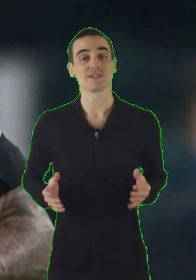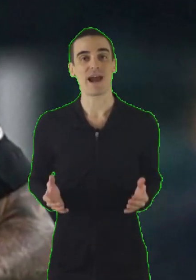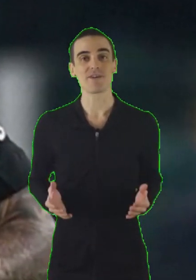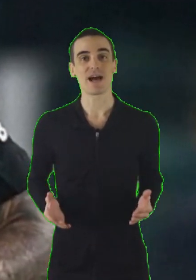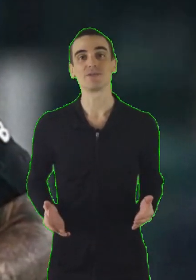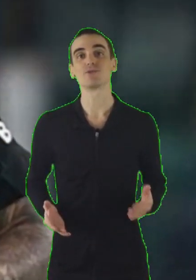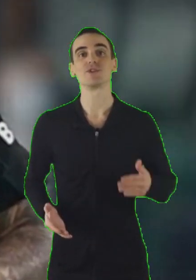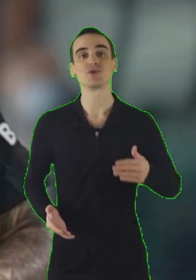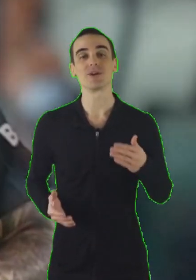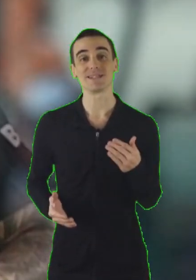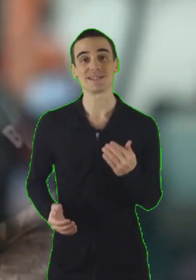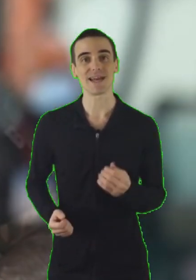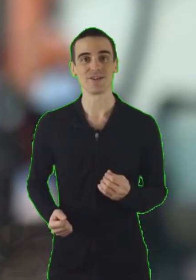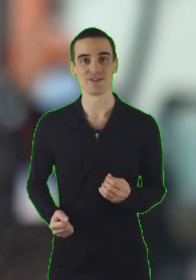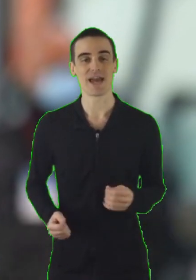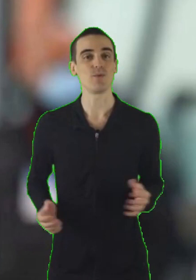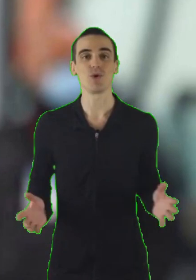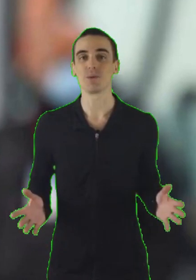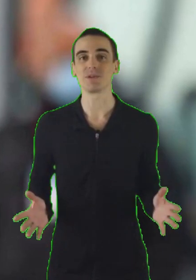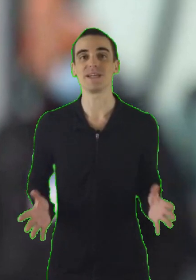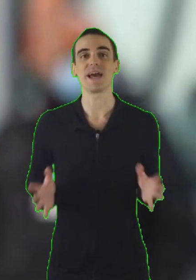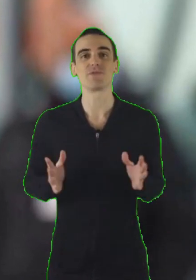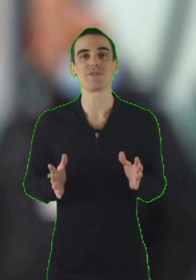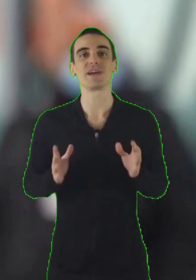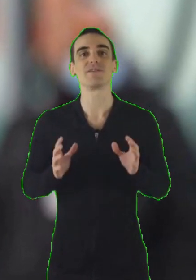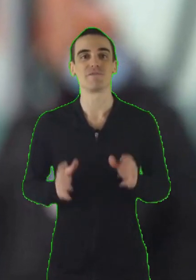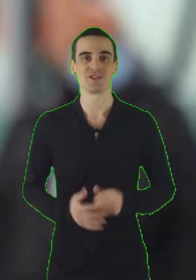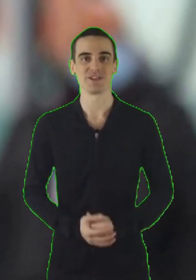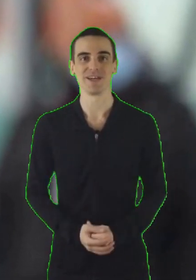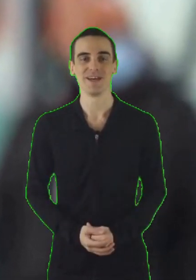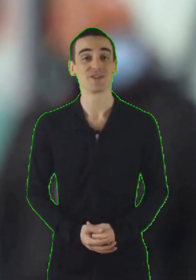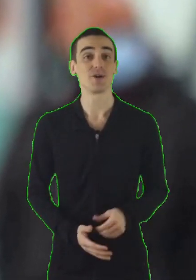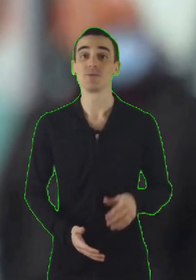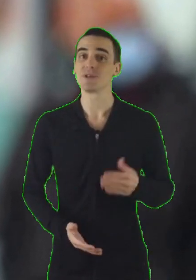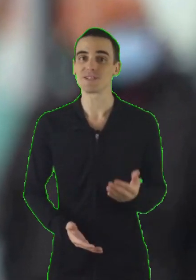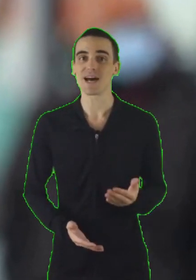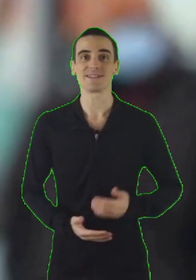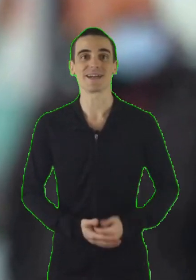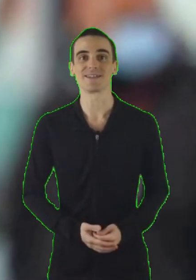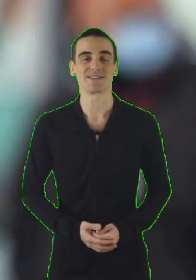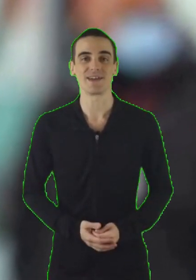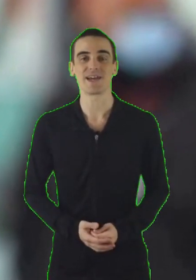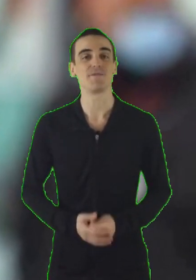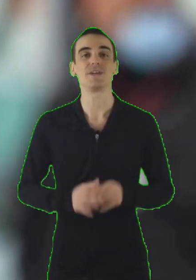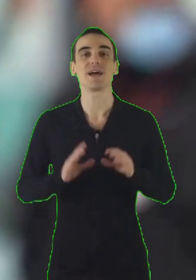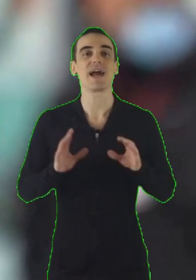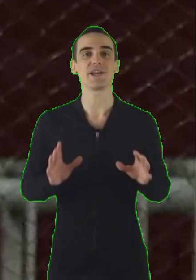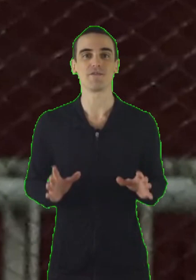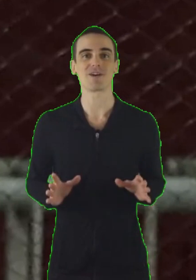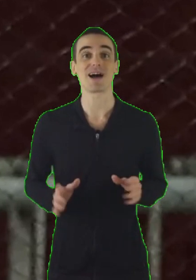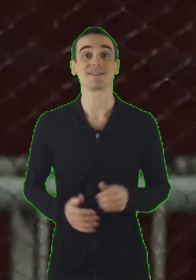da Juve. Por outro lado, a negociação é bastante complicada, visto que a Juventus prioriza manter Caio Jorge atuando no futebol